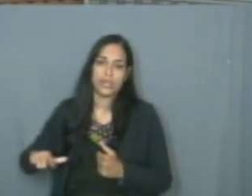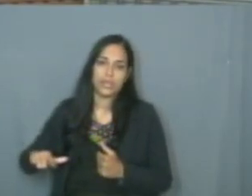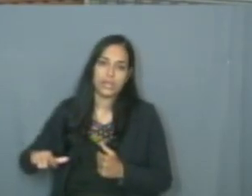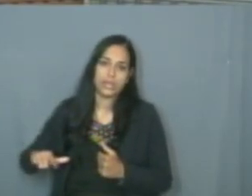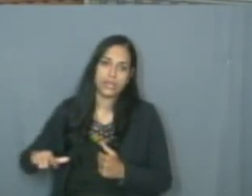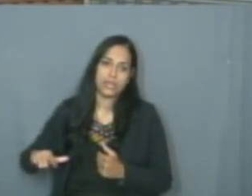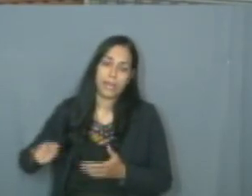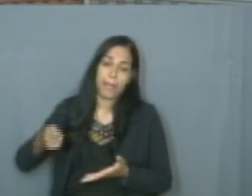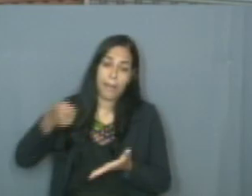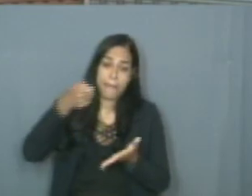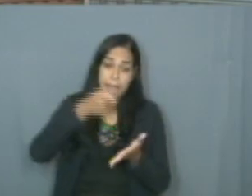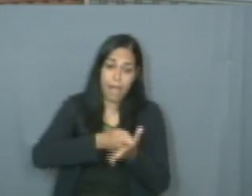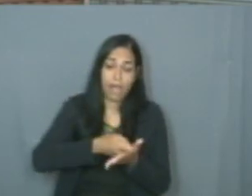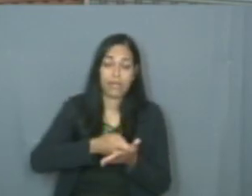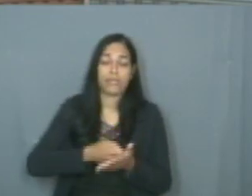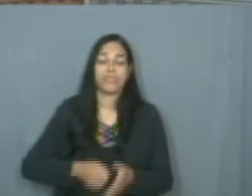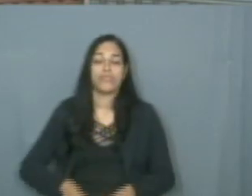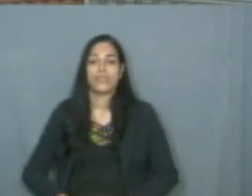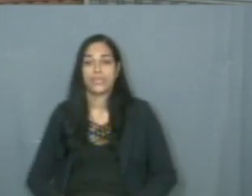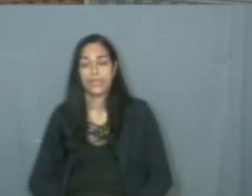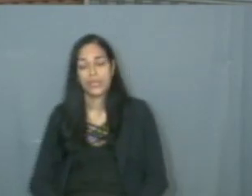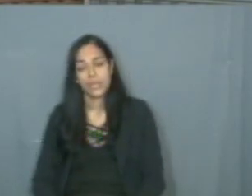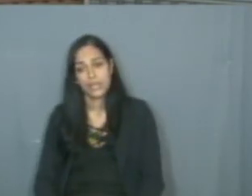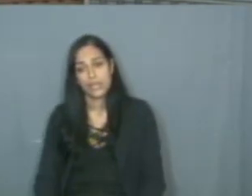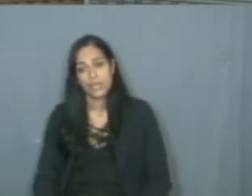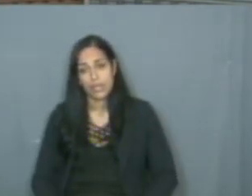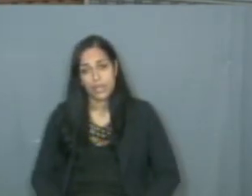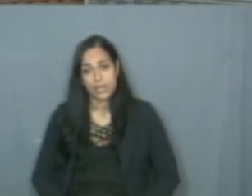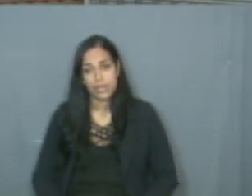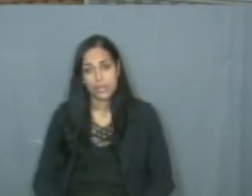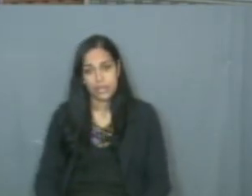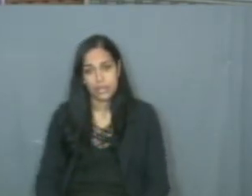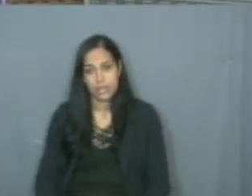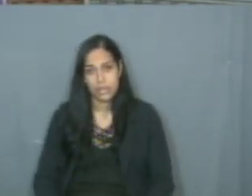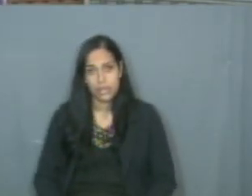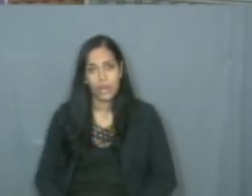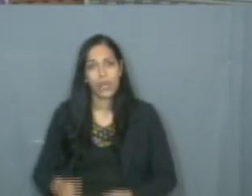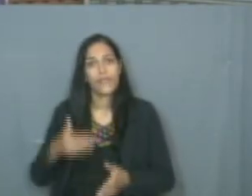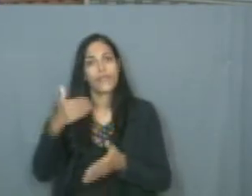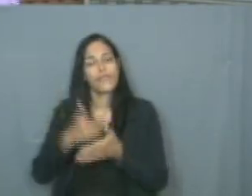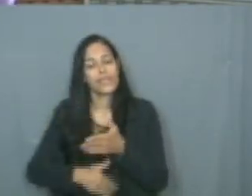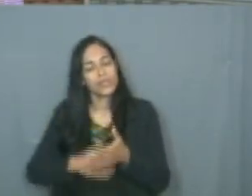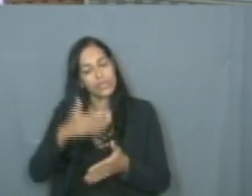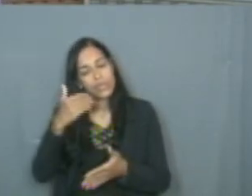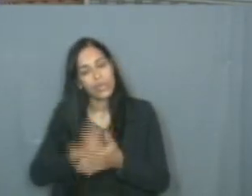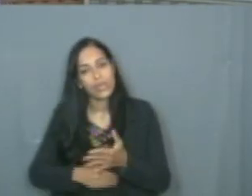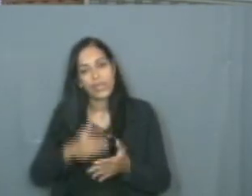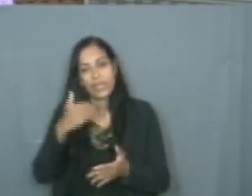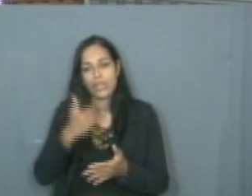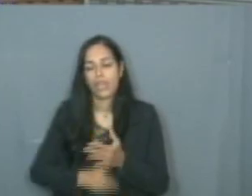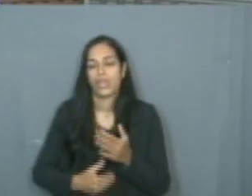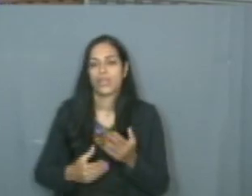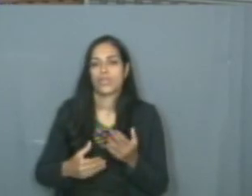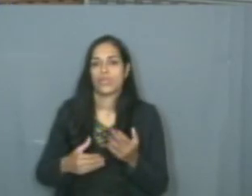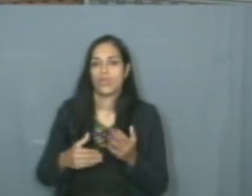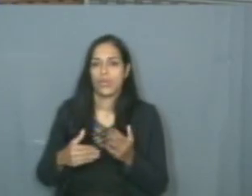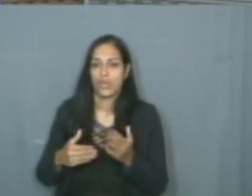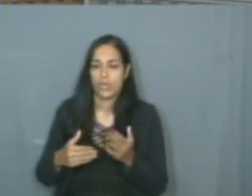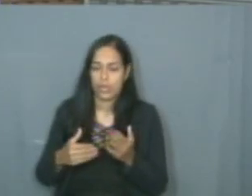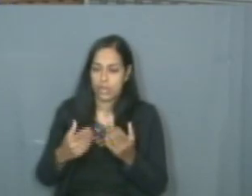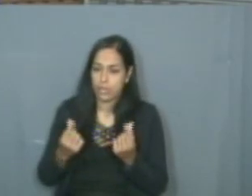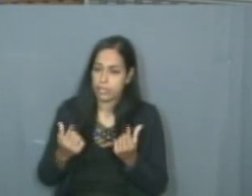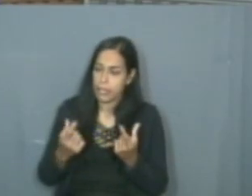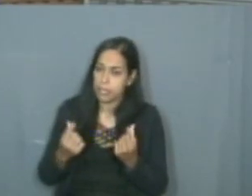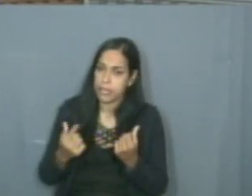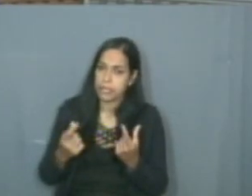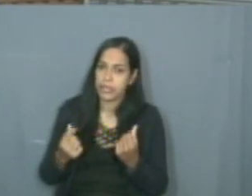quem se faz de direito. O que está em jogo aqui não é apenas o que foi descontado ou o montante que foi desviado de